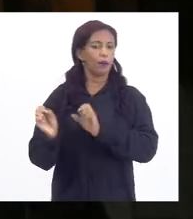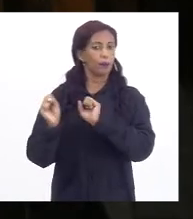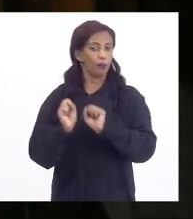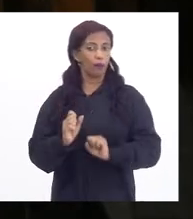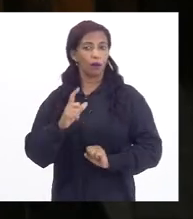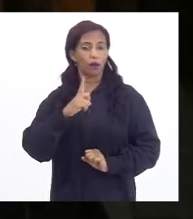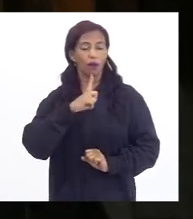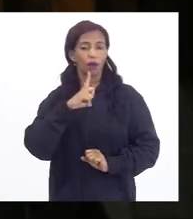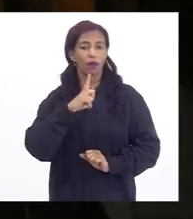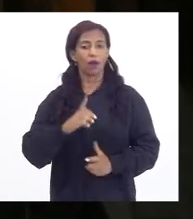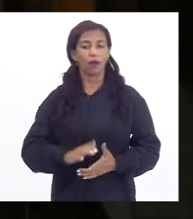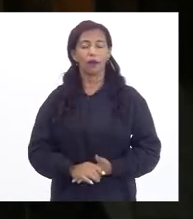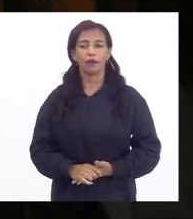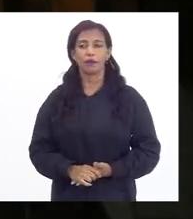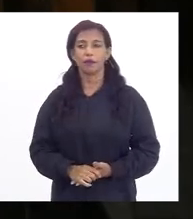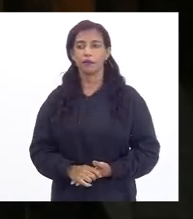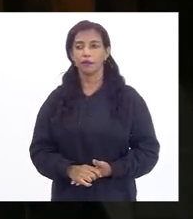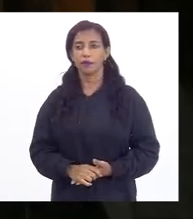ter